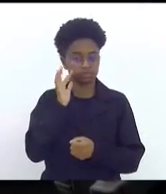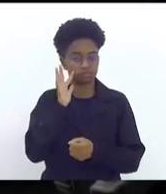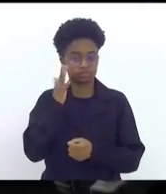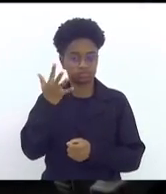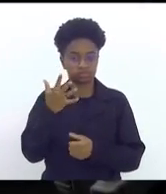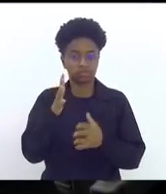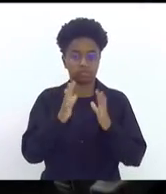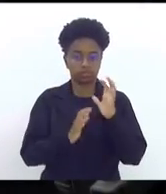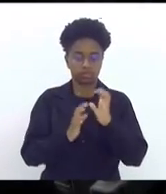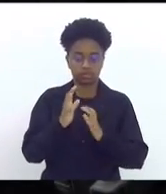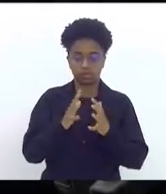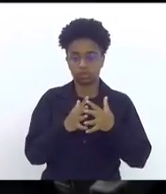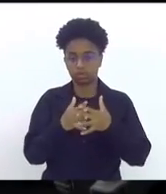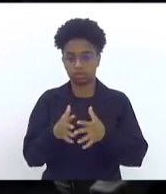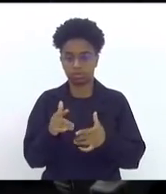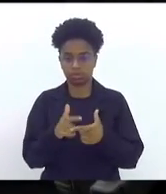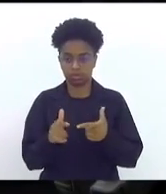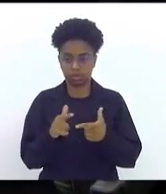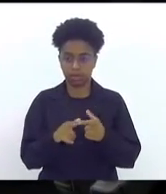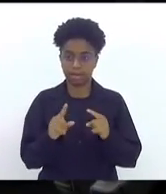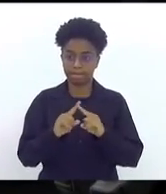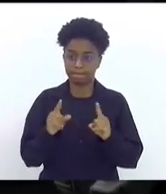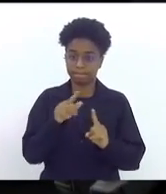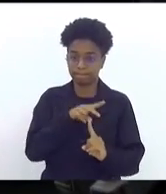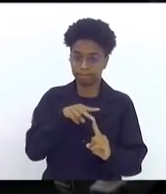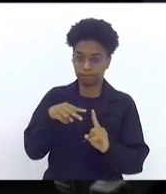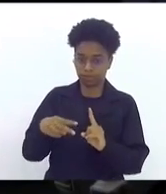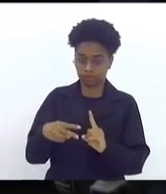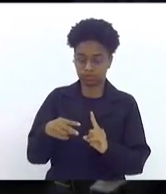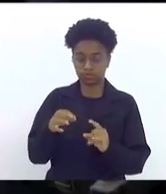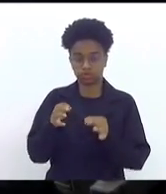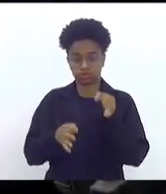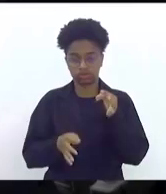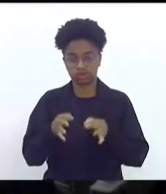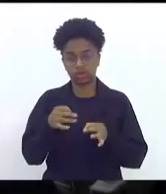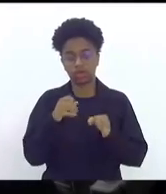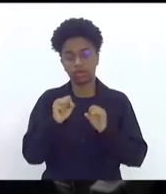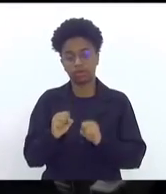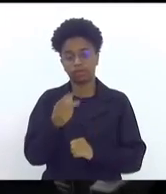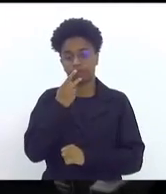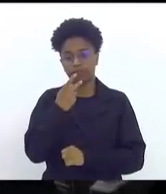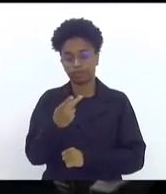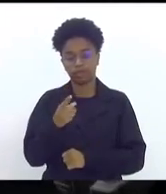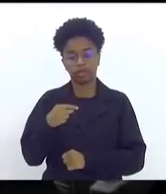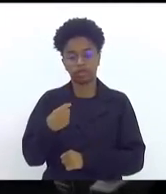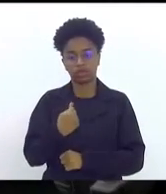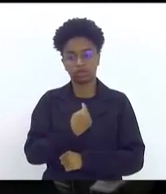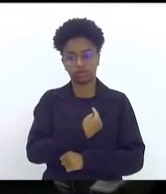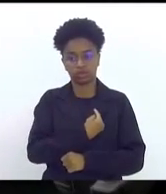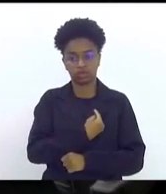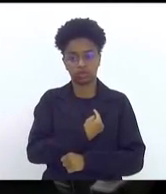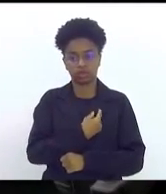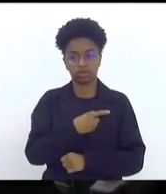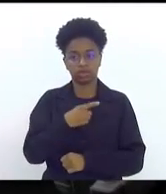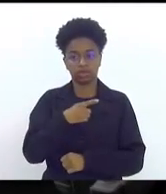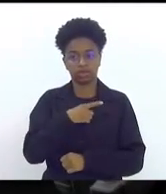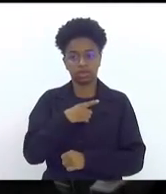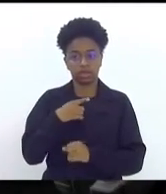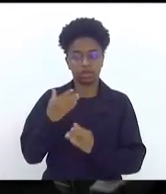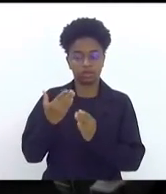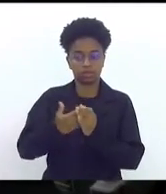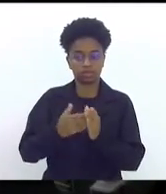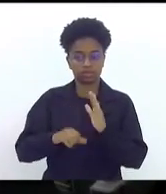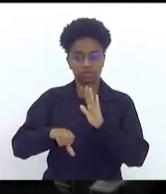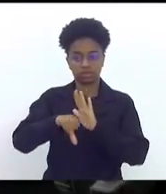os conflitos. Sob ponto de vista dogmático jurídico, pode-se dizer que o Estado lança a mão de um processo criminal, refiro-me aqui a todo o